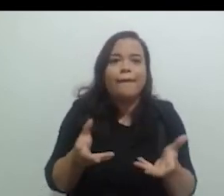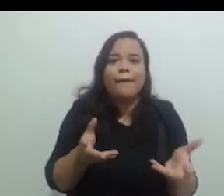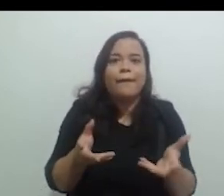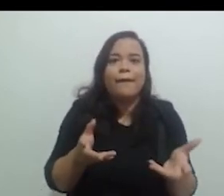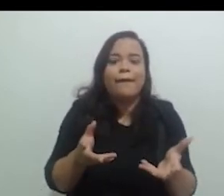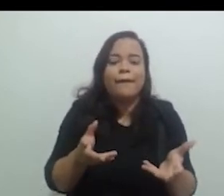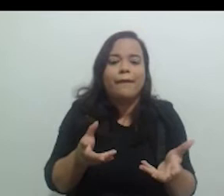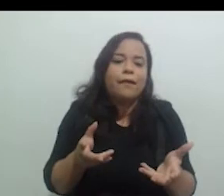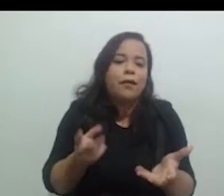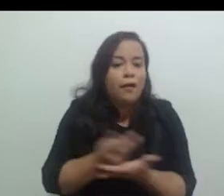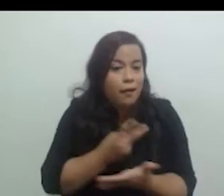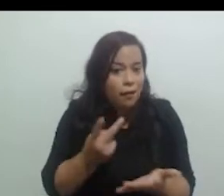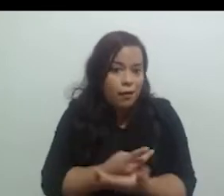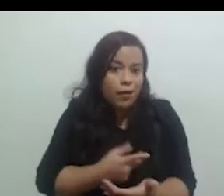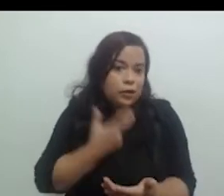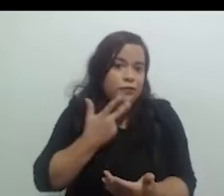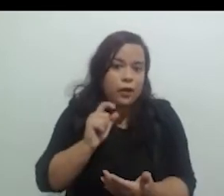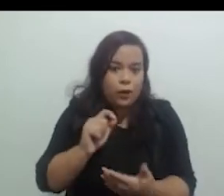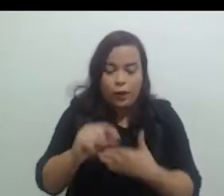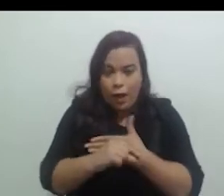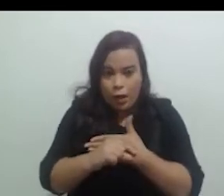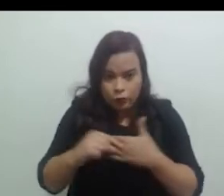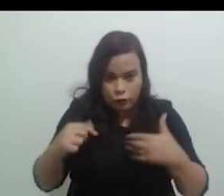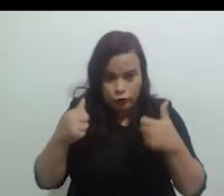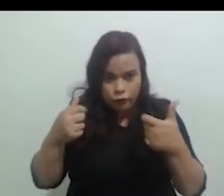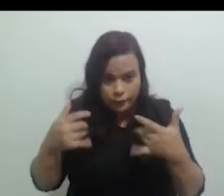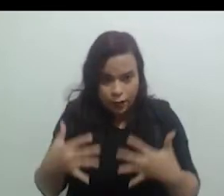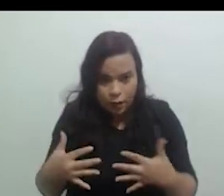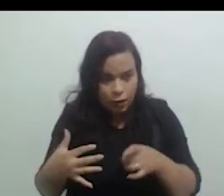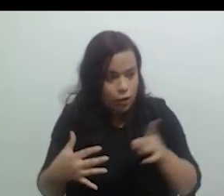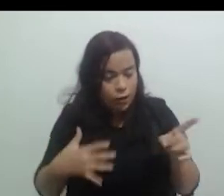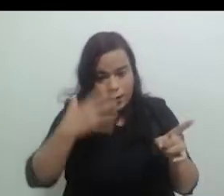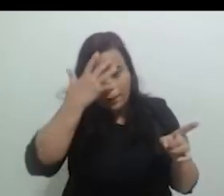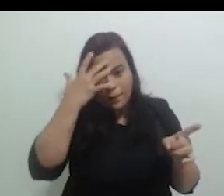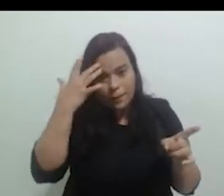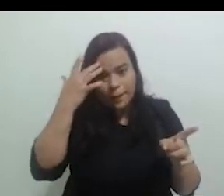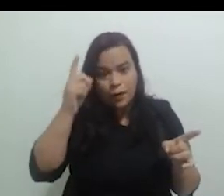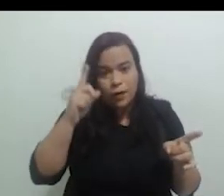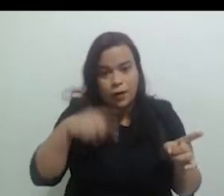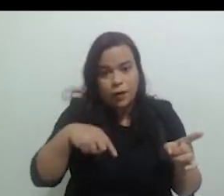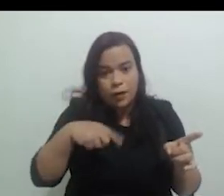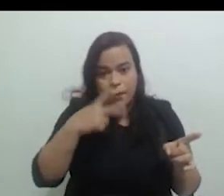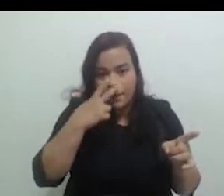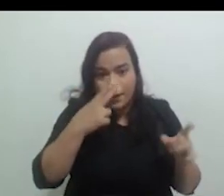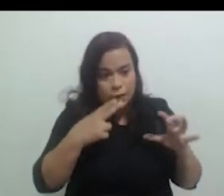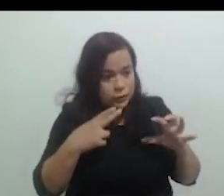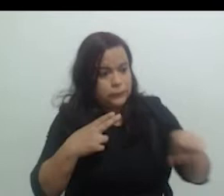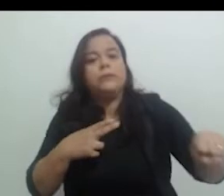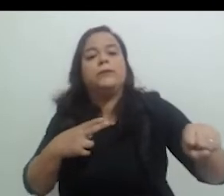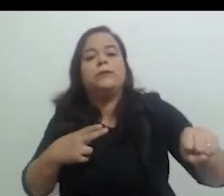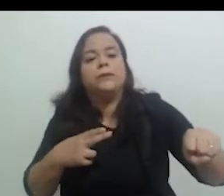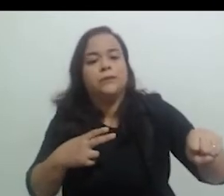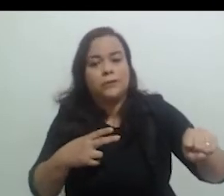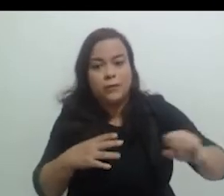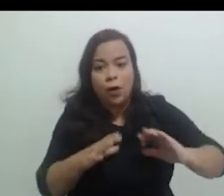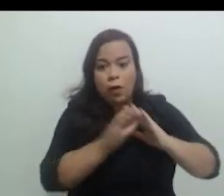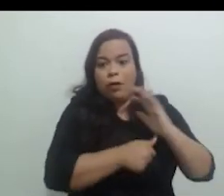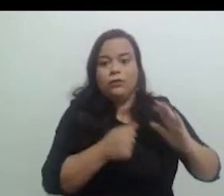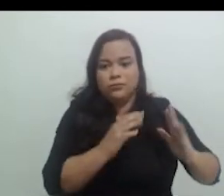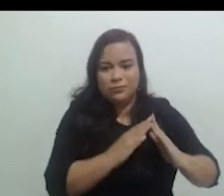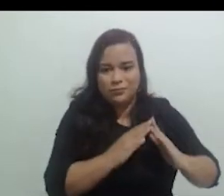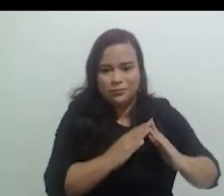autores referem-se aos contestantes como verdadeiros tomadores da propriedade, o que não